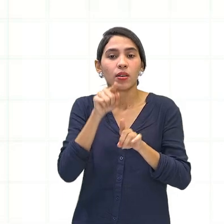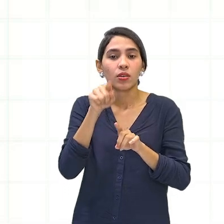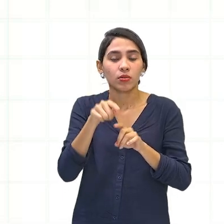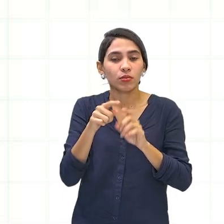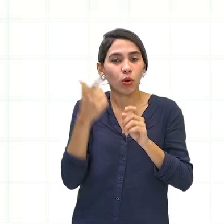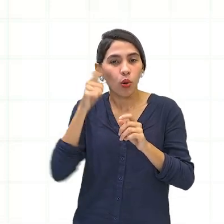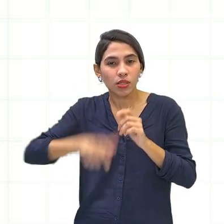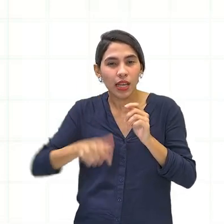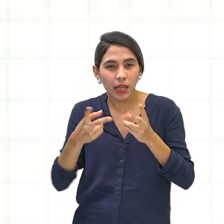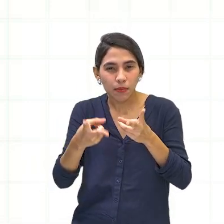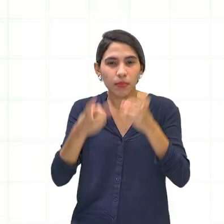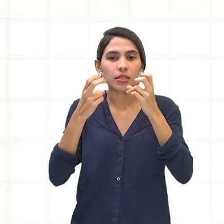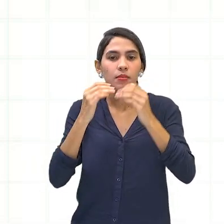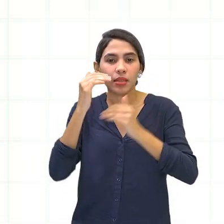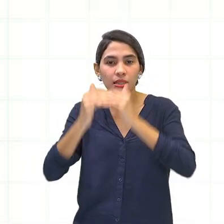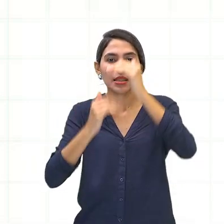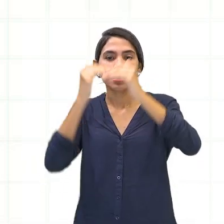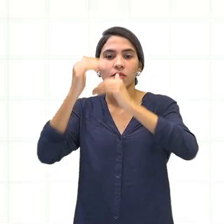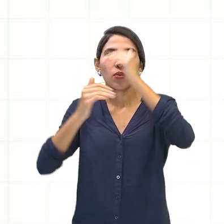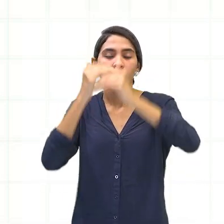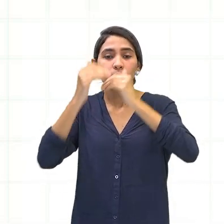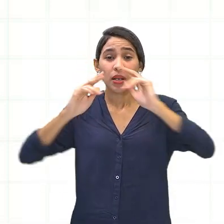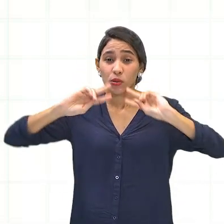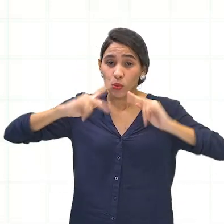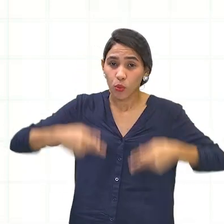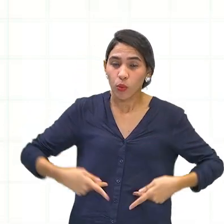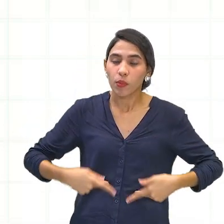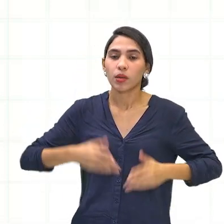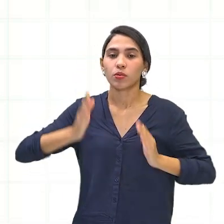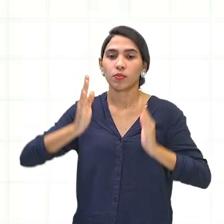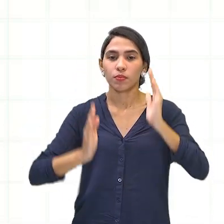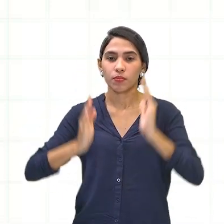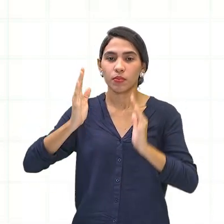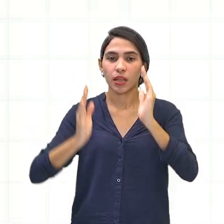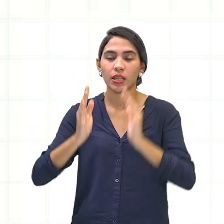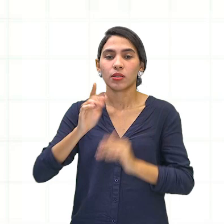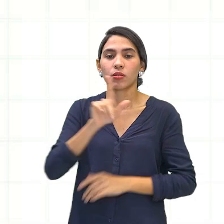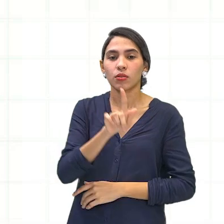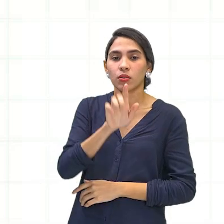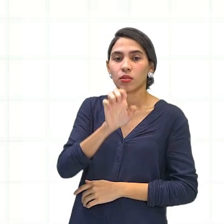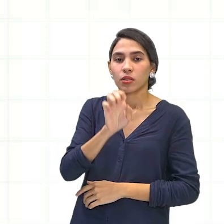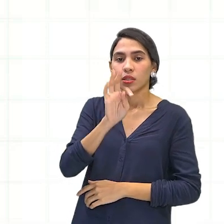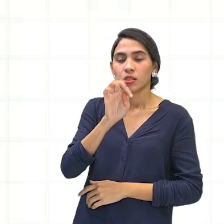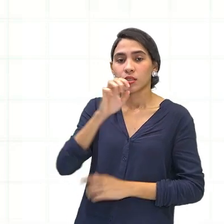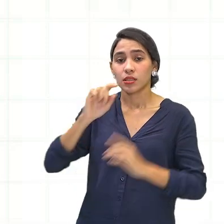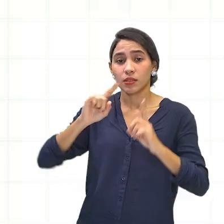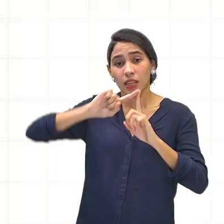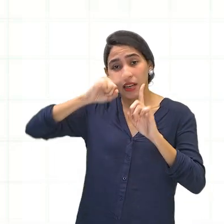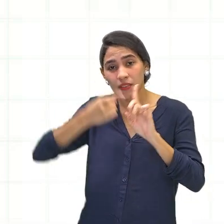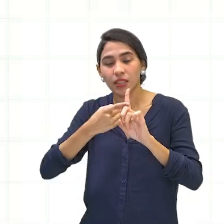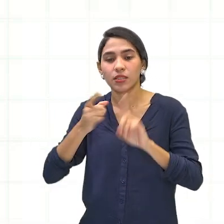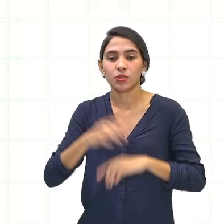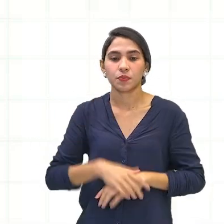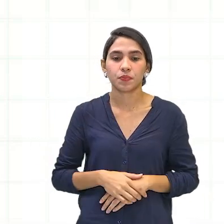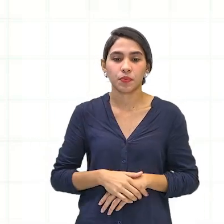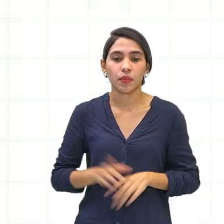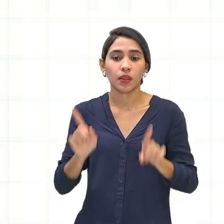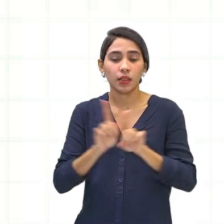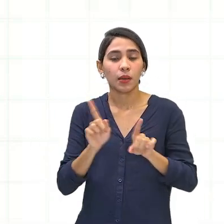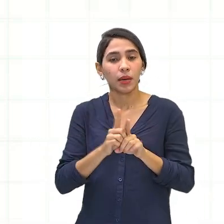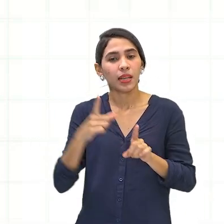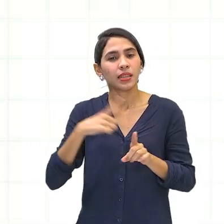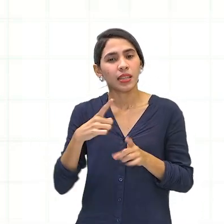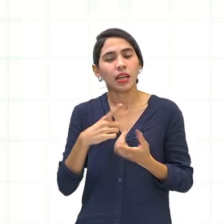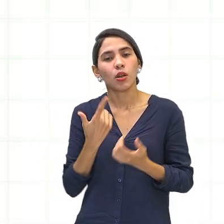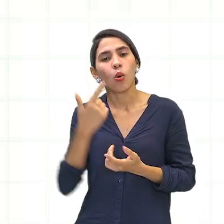dar o desenvolvimento embrionário humano ali naquele período da gestação. E aí existem alguns animais que vão